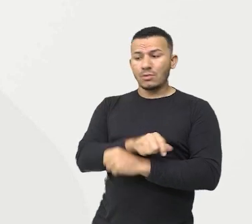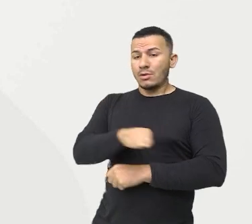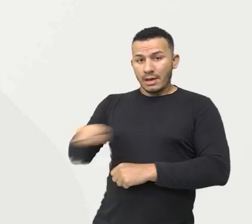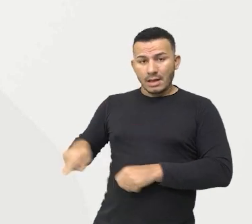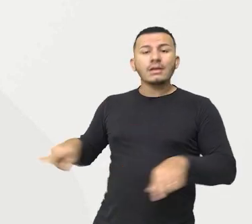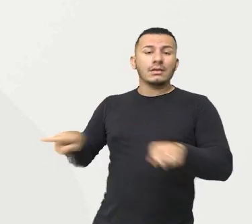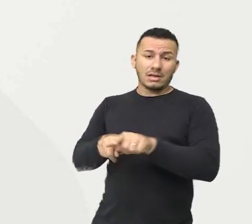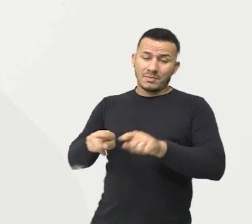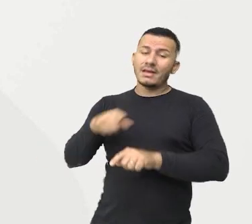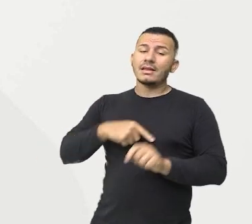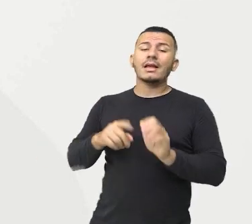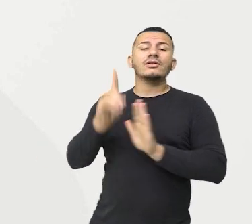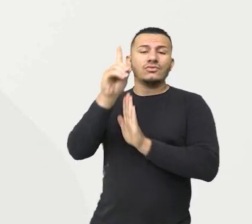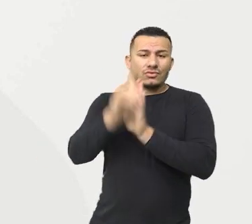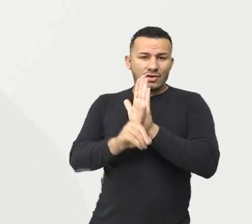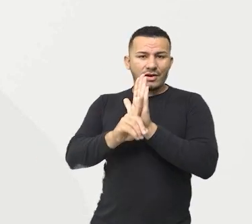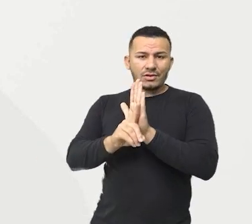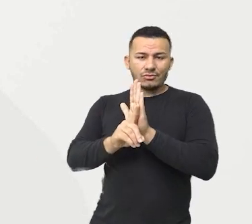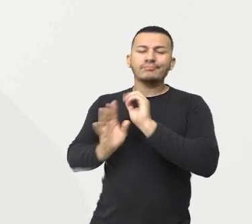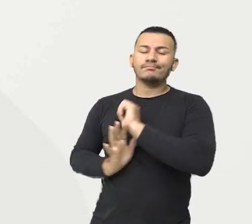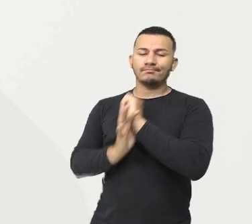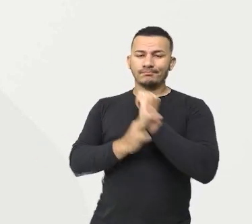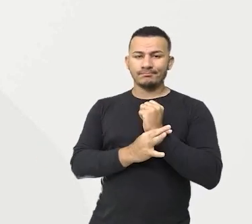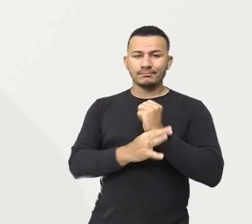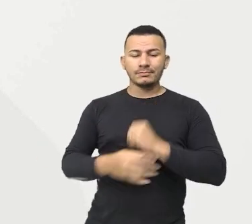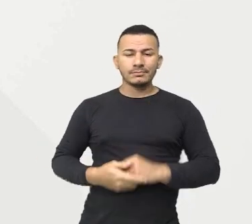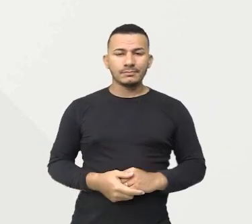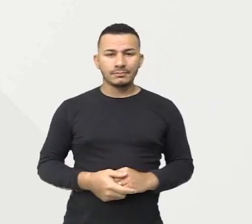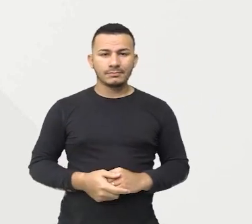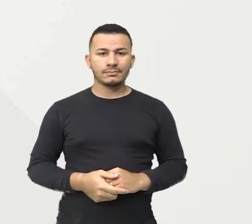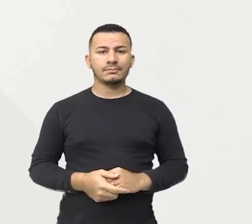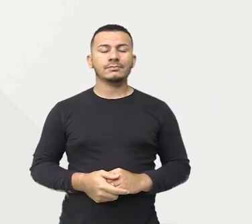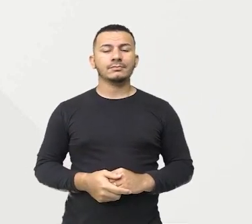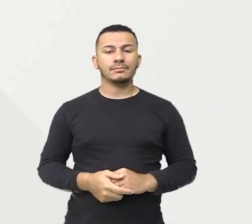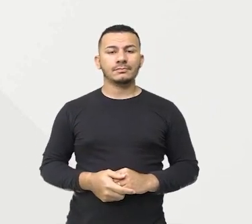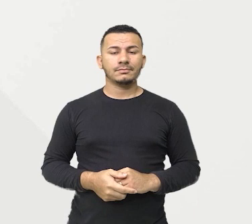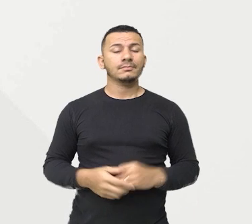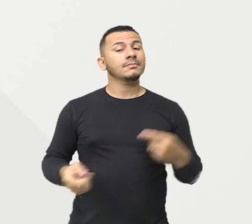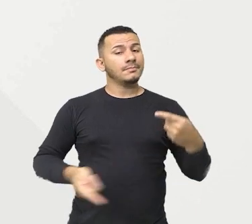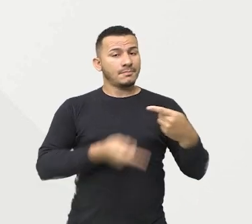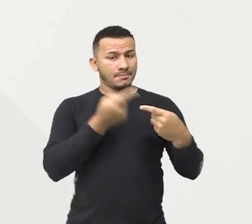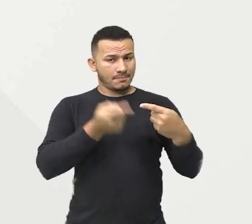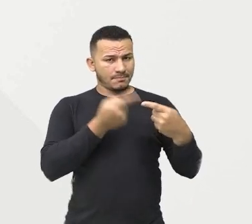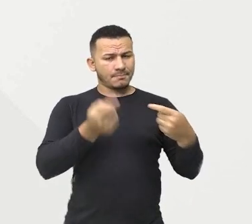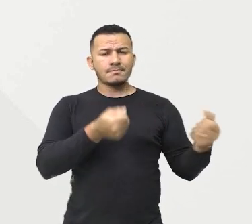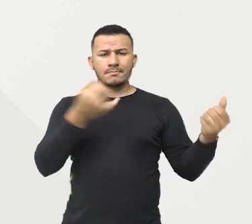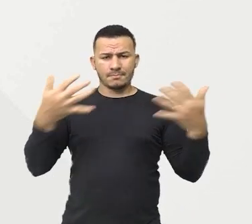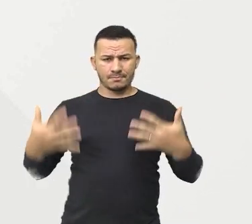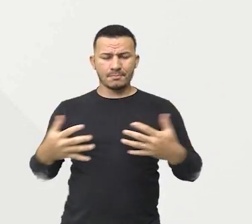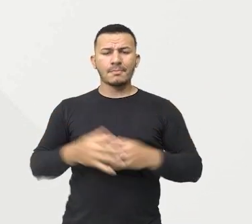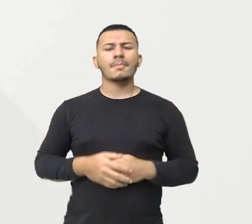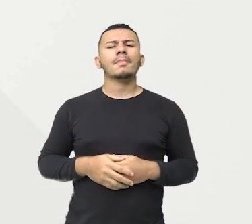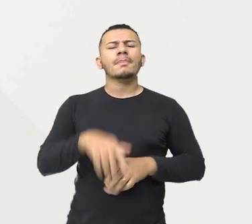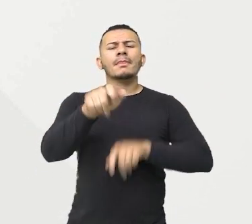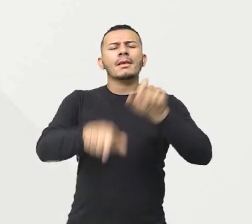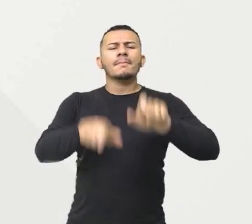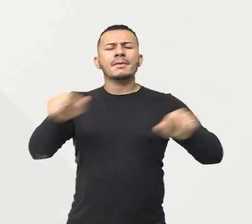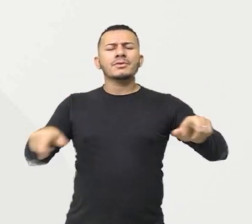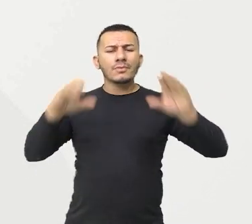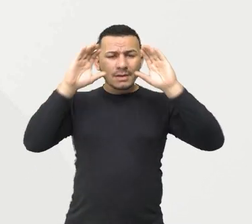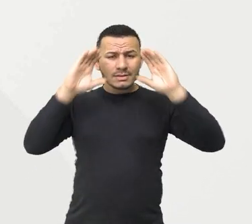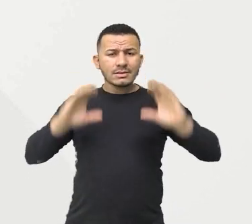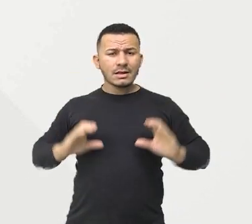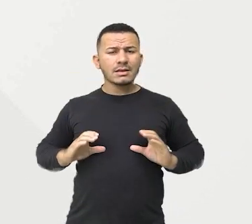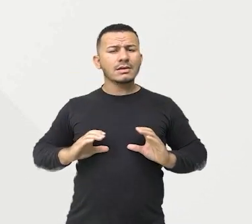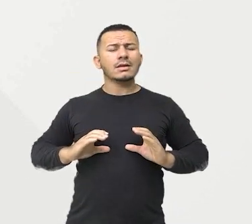devem ser preservados. Em primeiro lugar, porque todo cidadão, independente da idade,